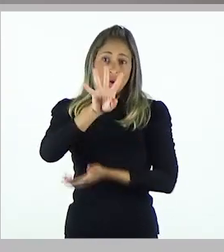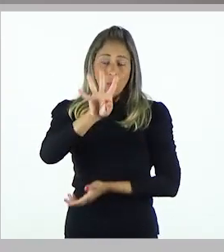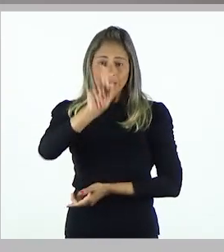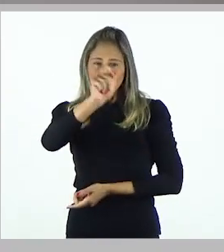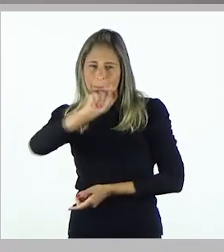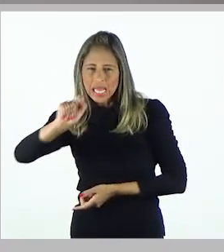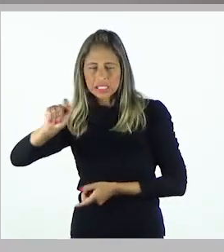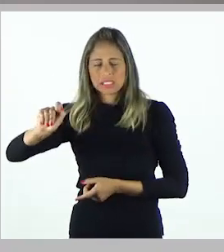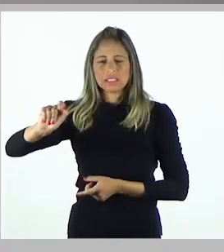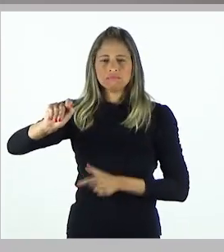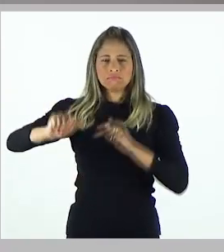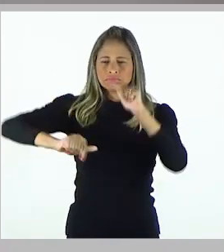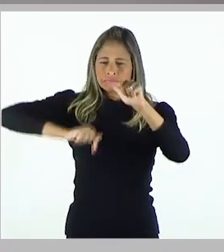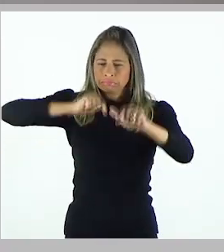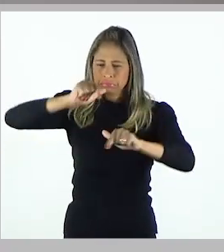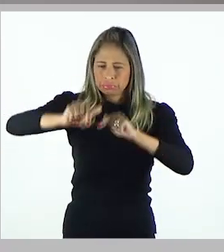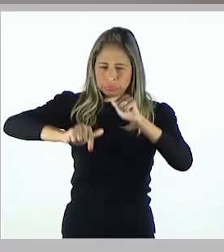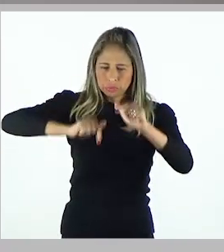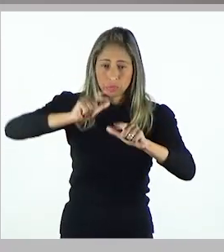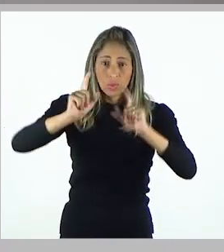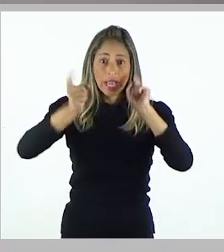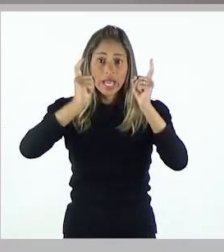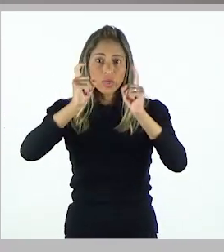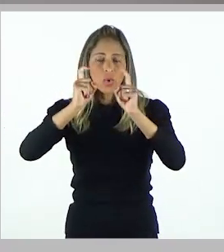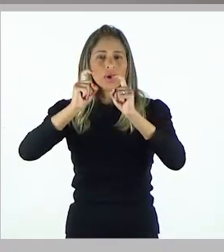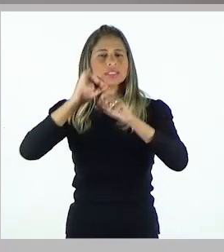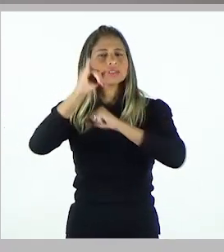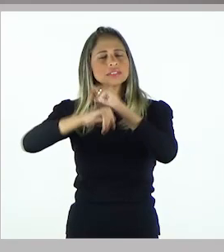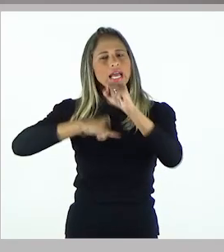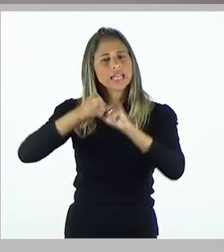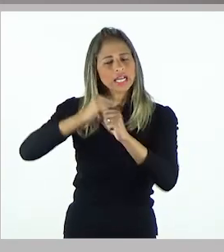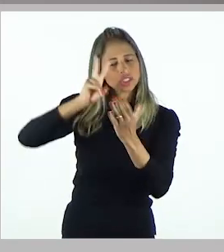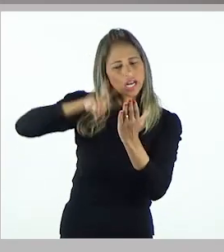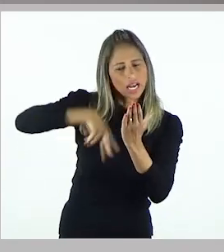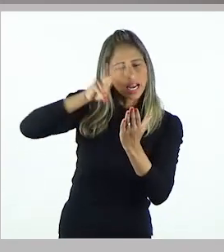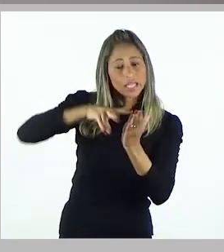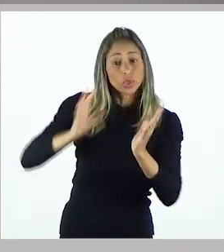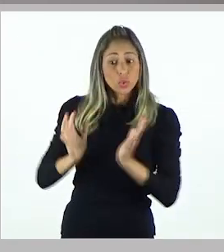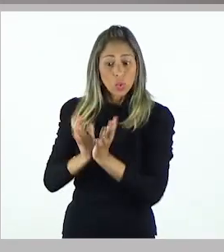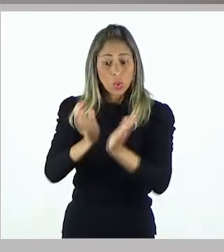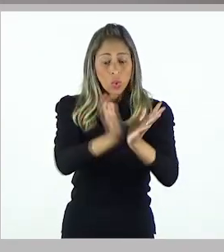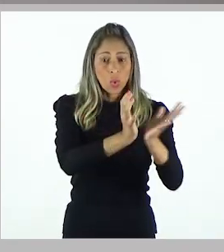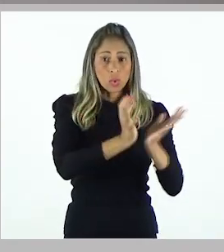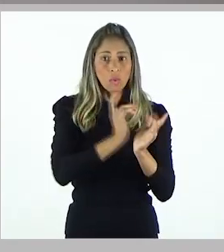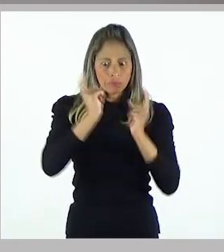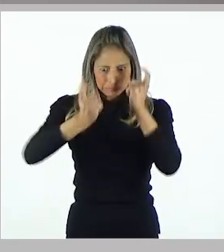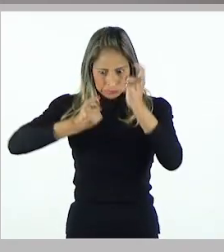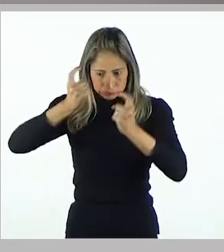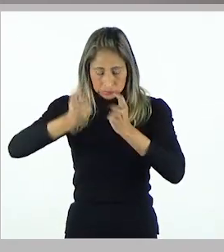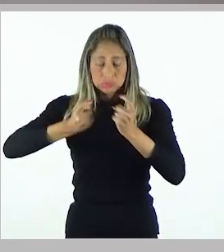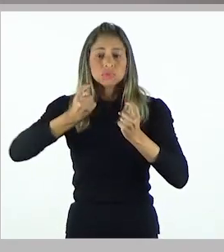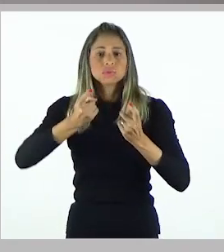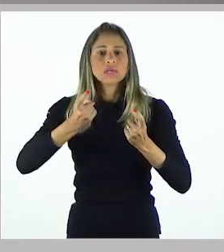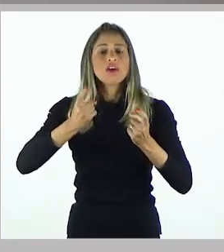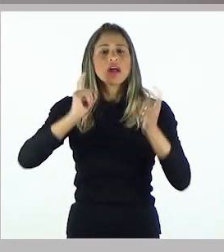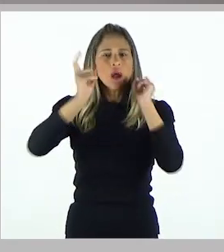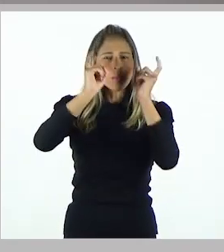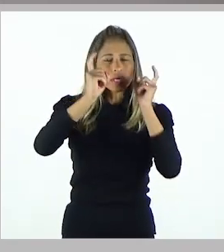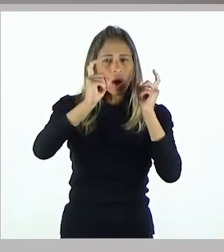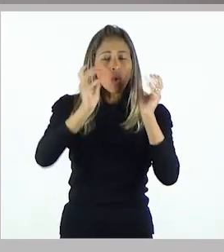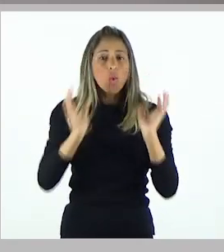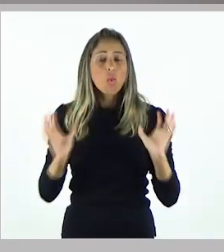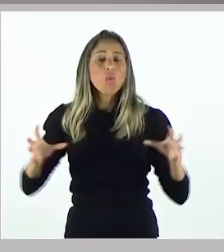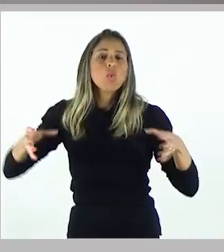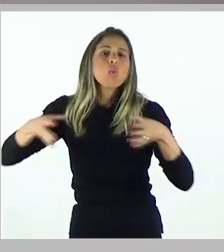Foram 4 meses de trabalho, com reuniões virtuais entre os leitores, entre os subgrupos e